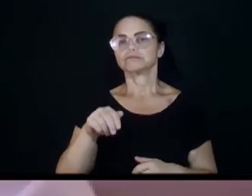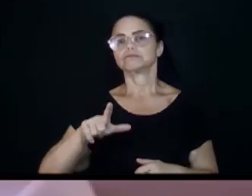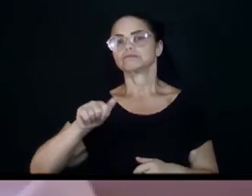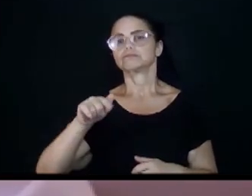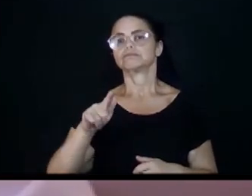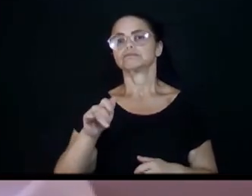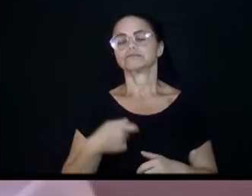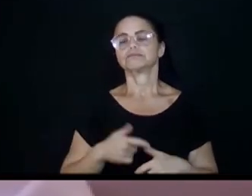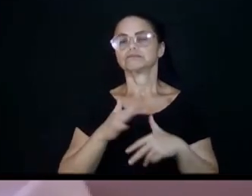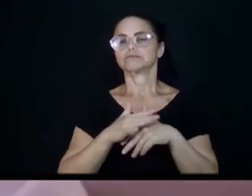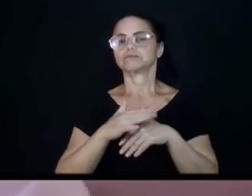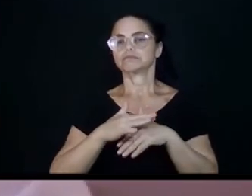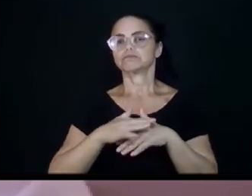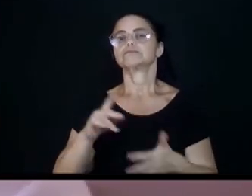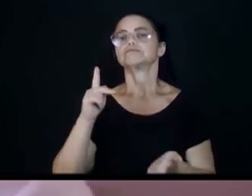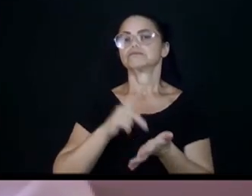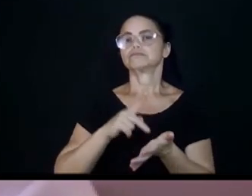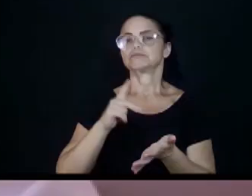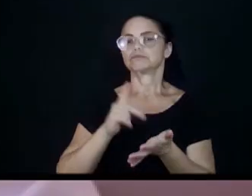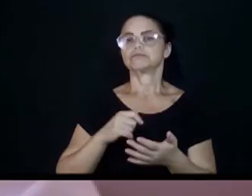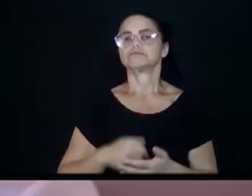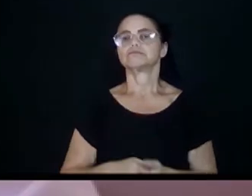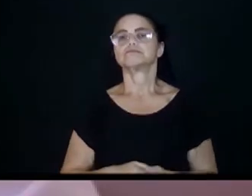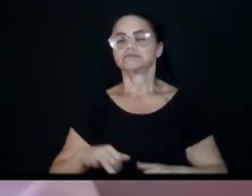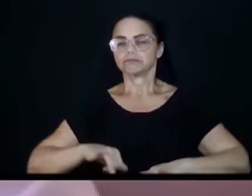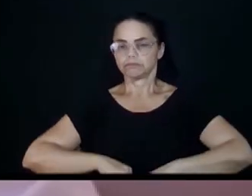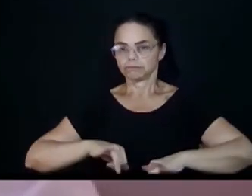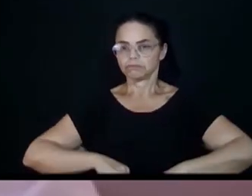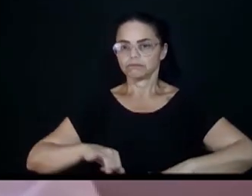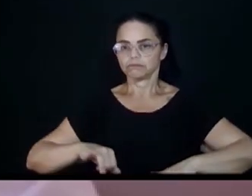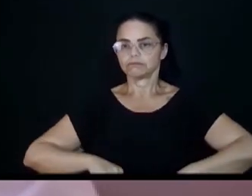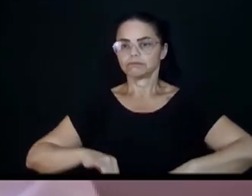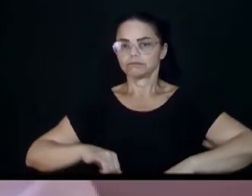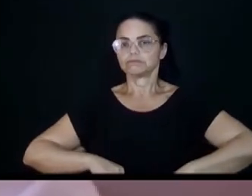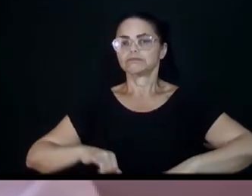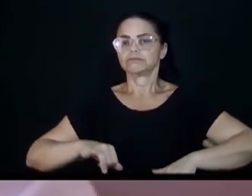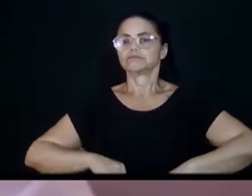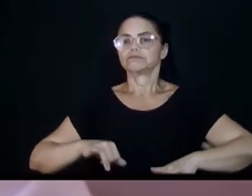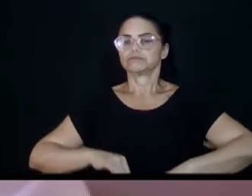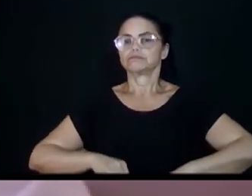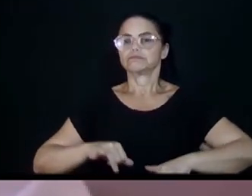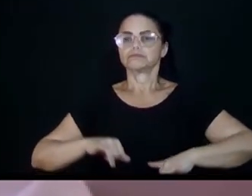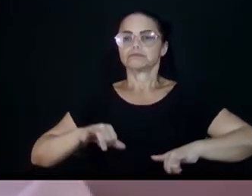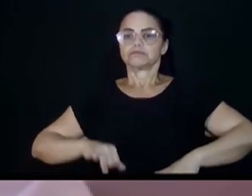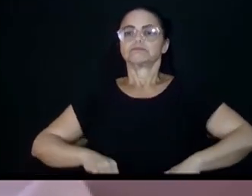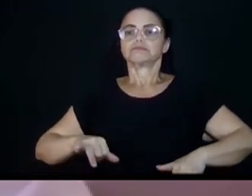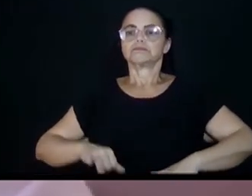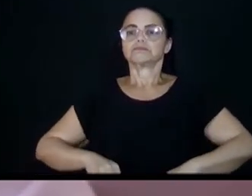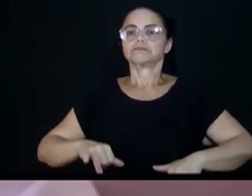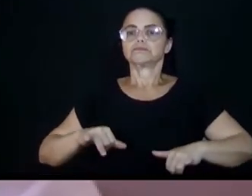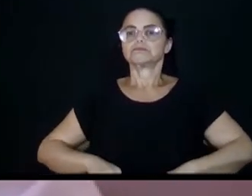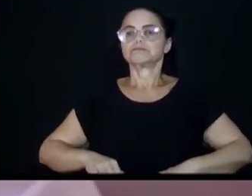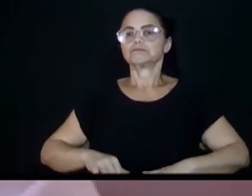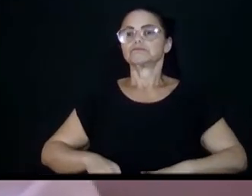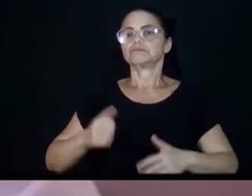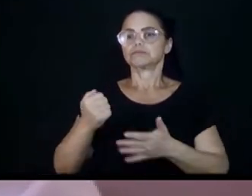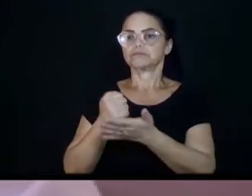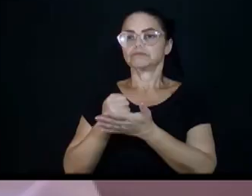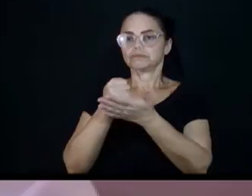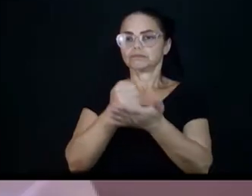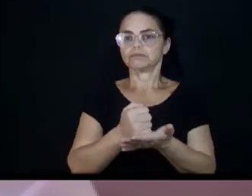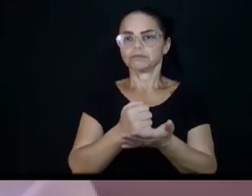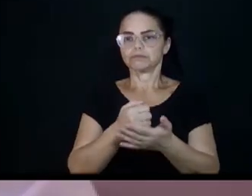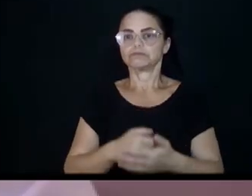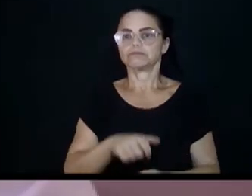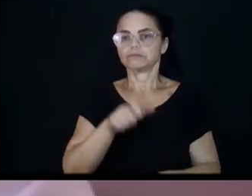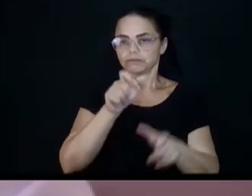que essas pessoas realmente elas sofrem bastante. E a gente está aqui para ajudar essas pessoas, o reumatologista,